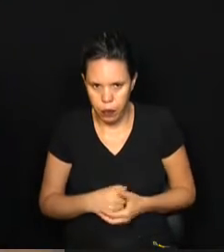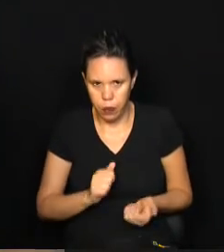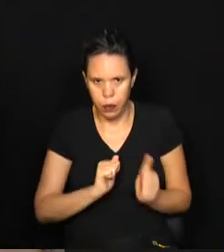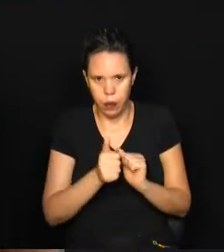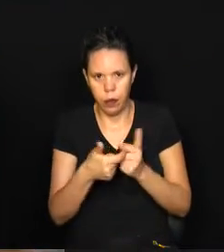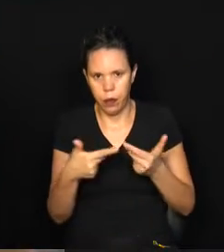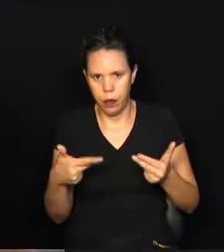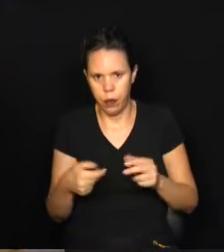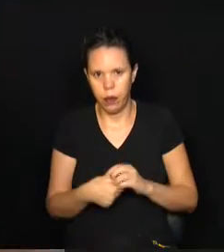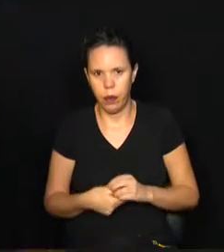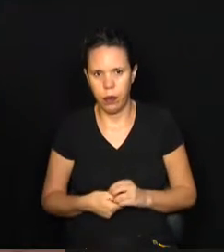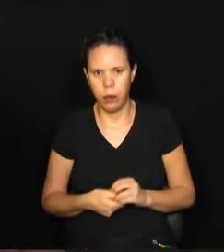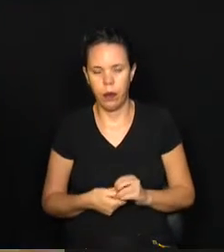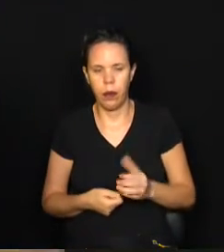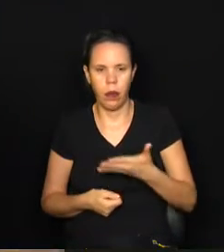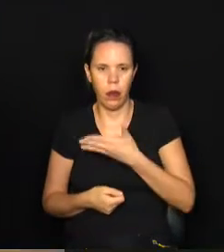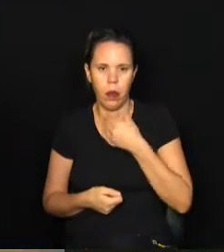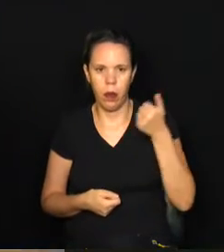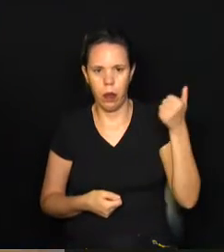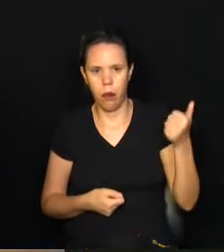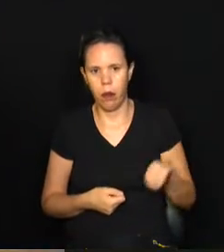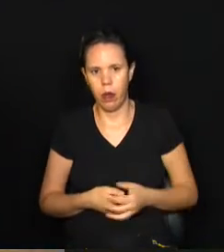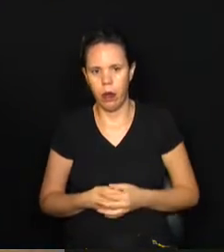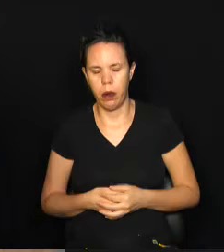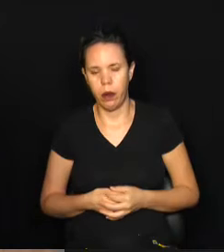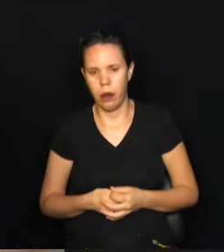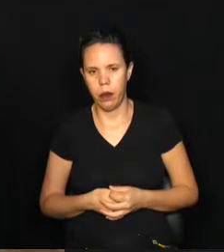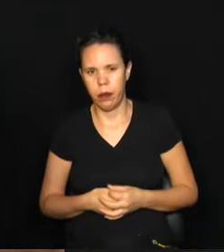esporte, melhora a